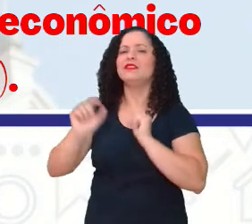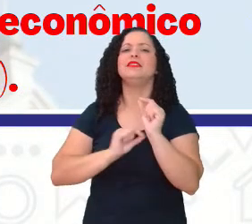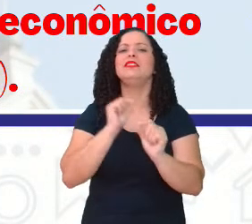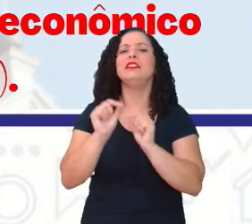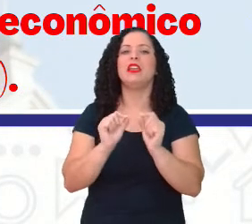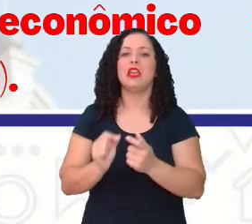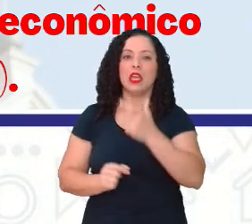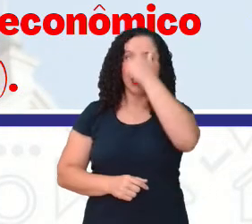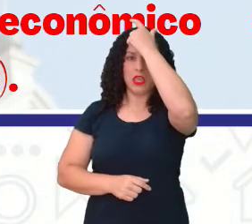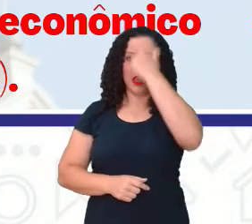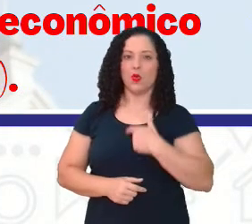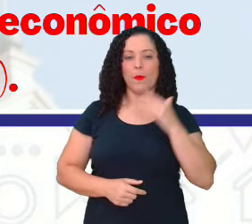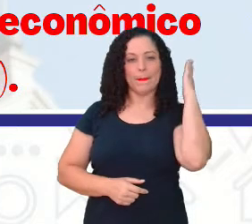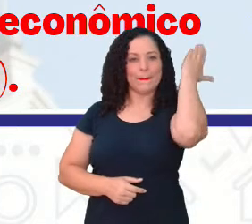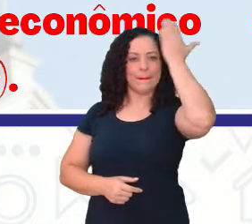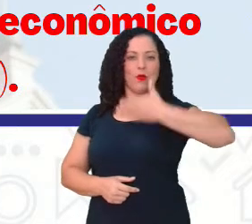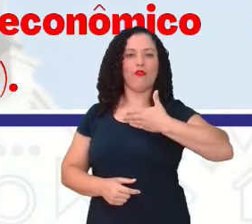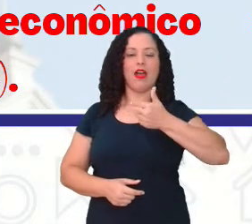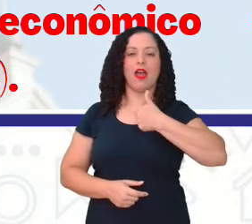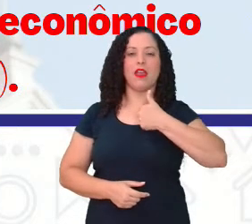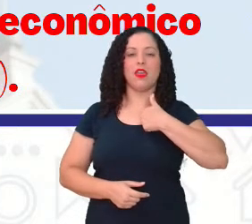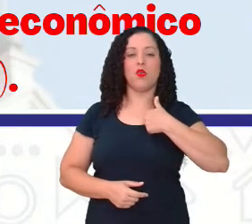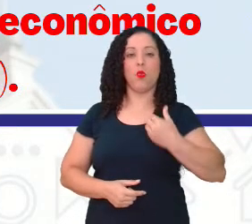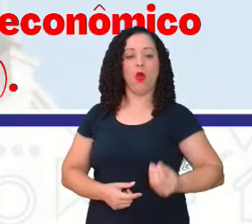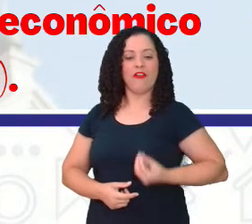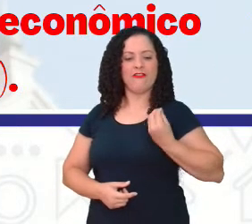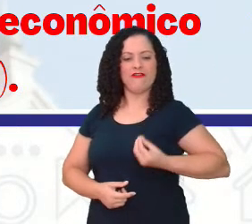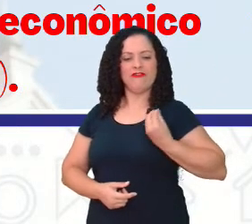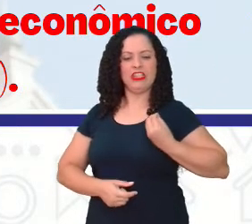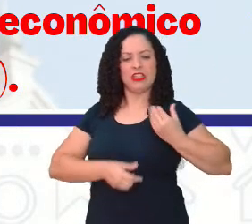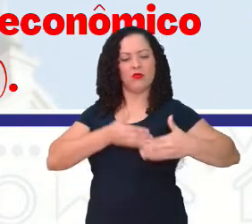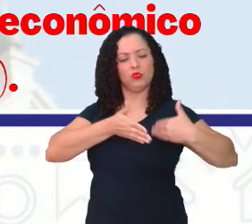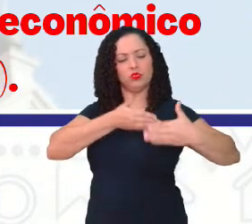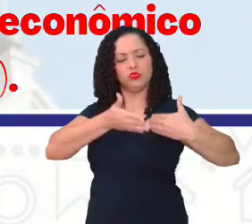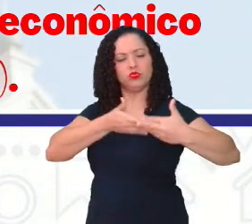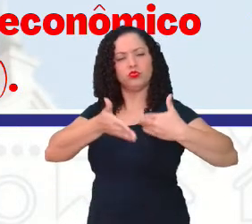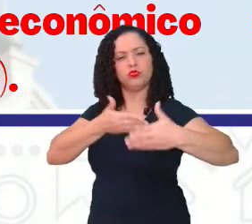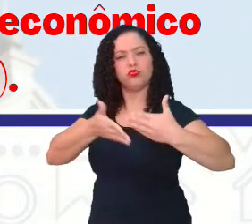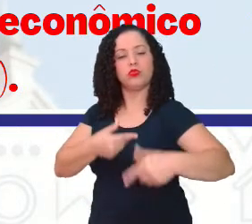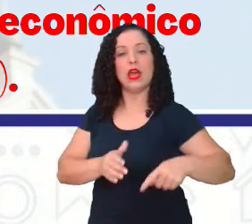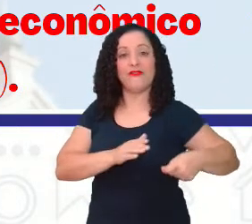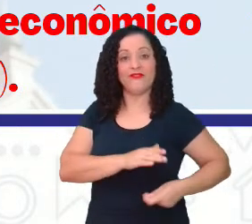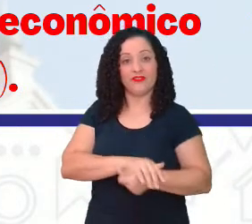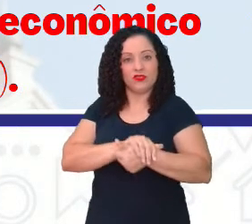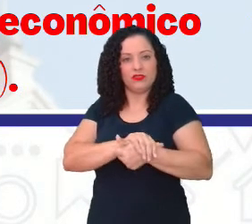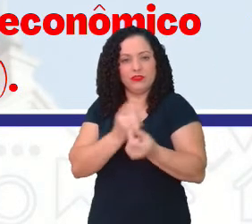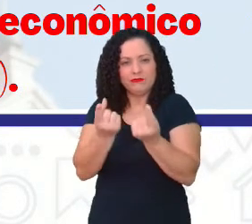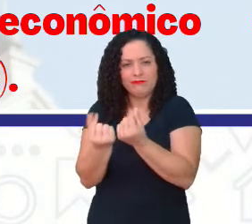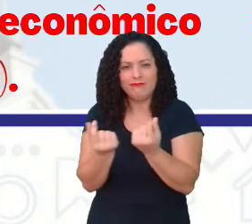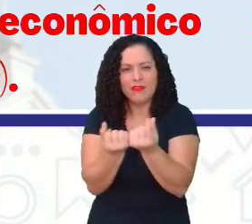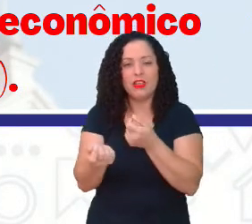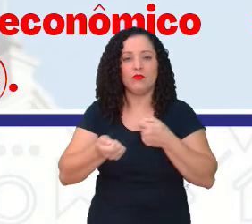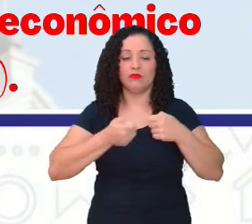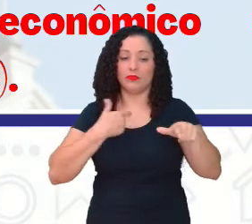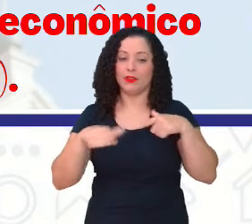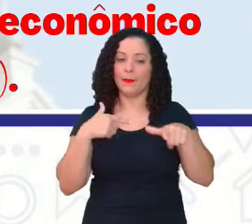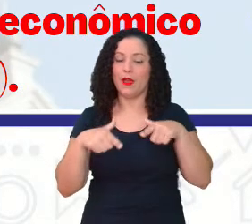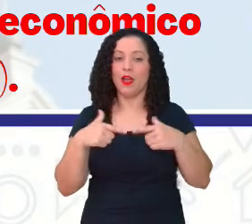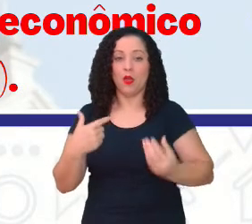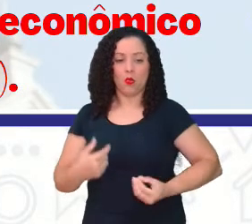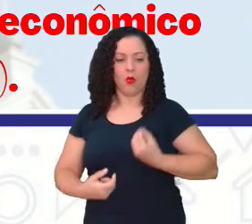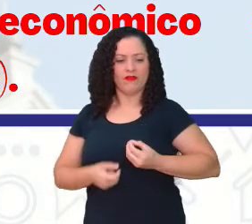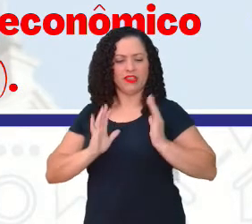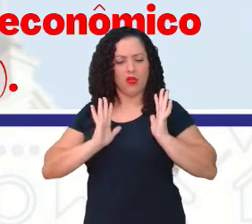que eu sou predestinado, e como eu mostro isso? Prosperando economicamente. Daí investirem no trabalho, na questão da pureza,